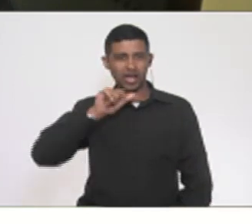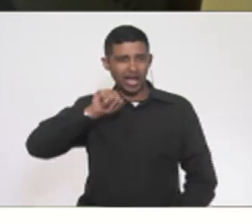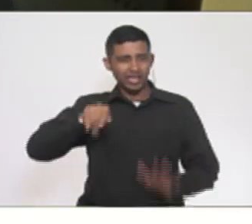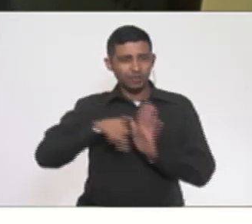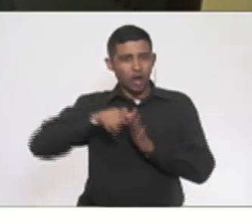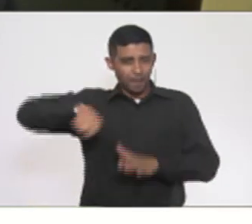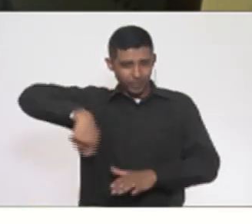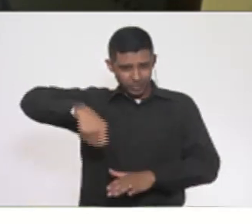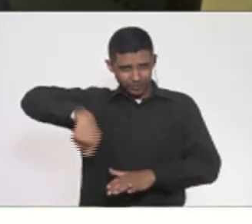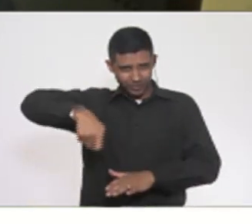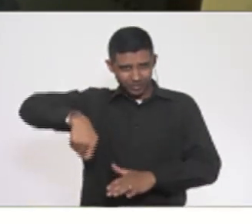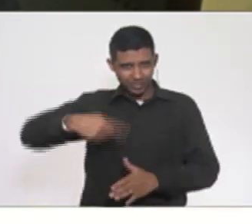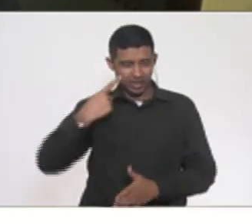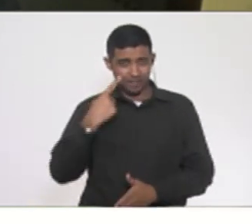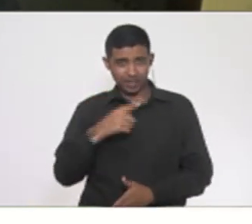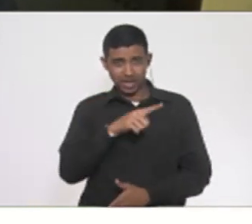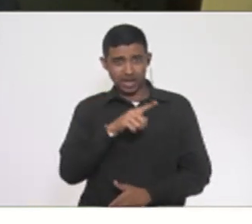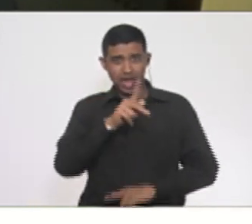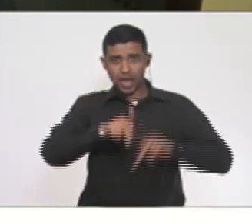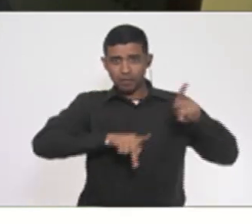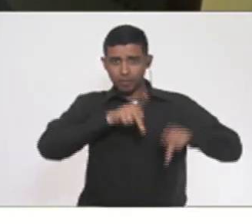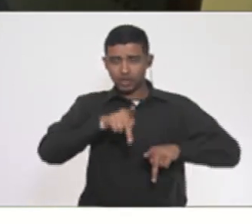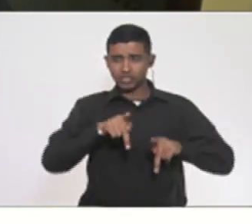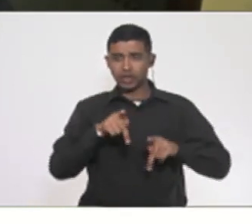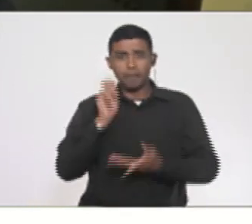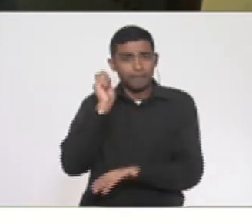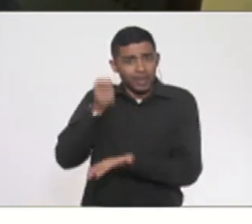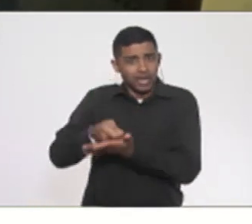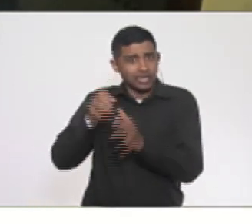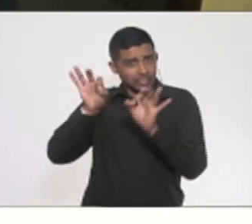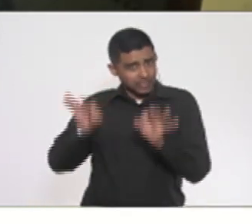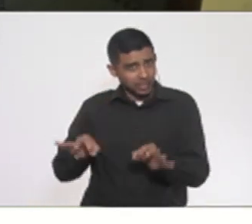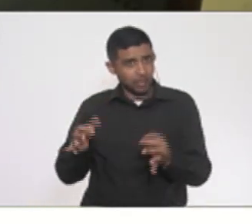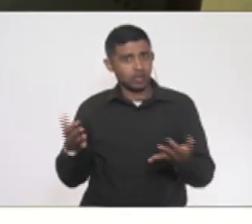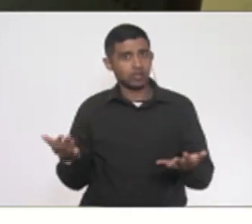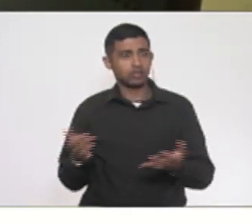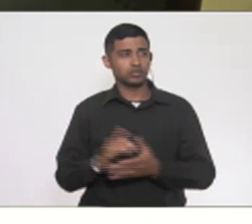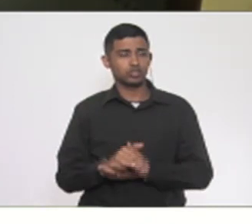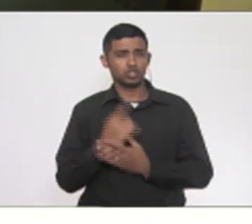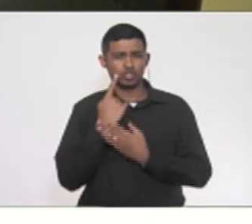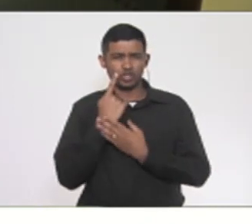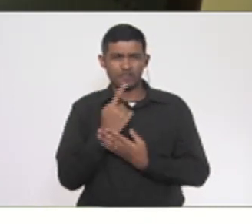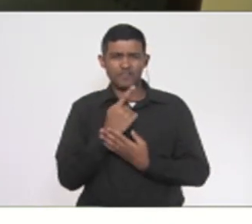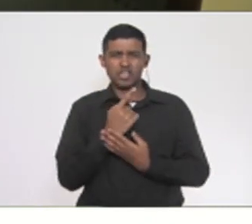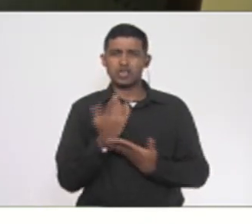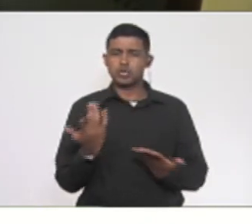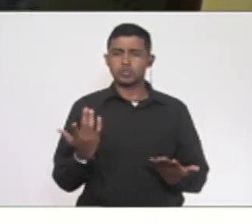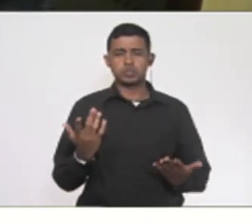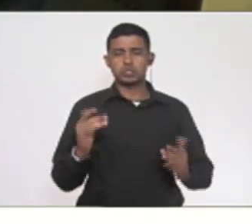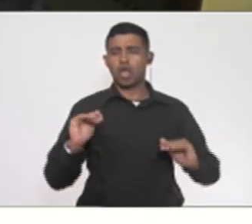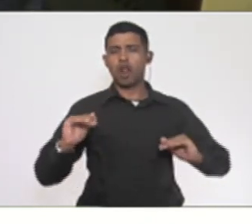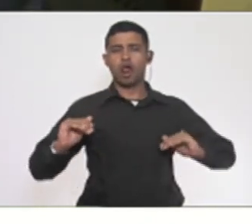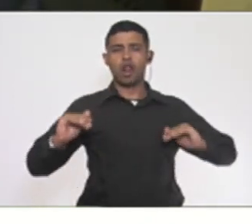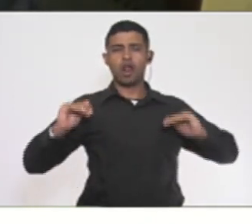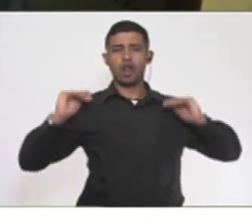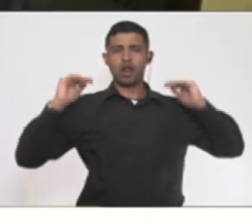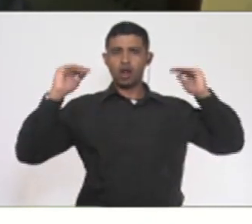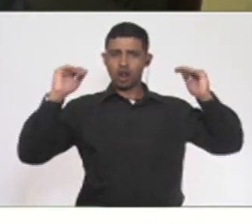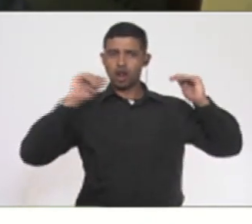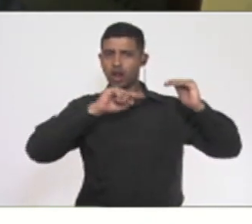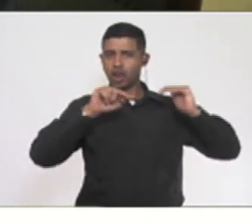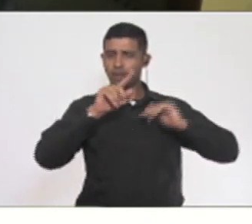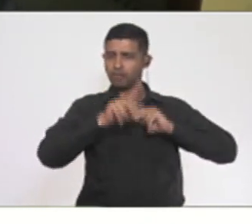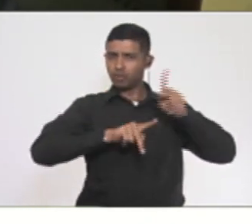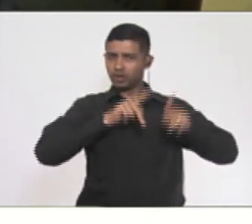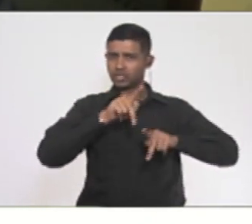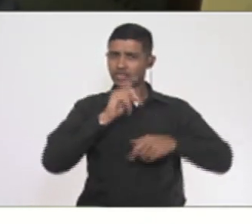população tinha que pagar pelo menos o justo, a gente acaba vendo que esse monopólio, deputado Max, faz a população